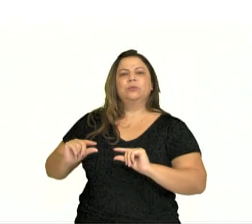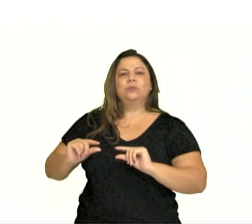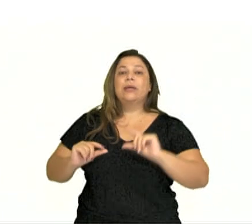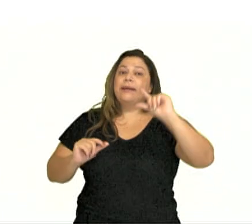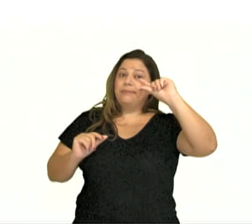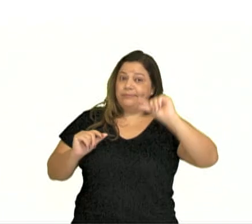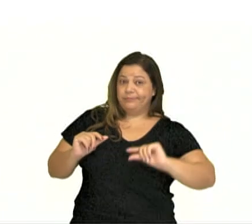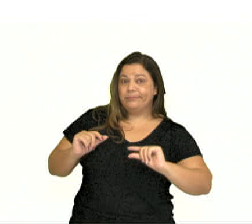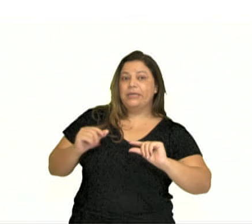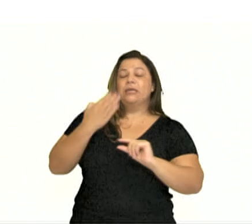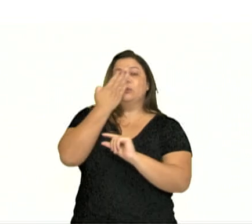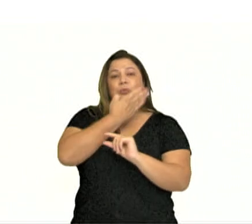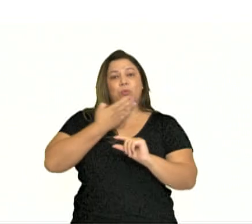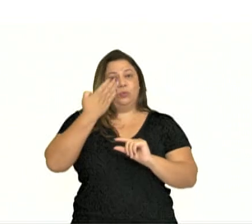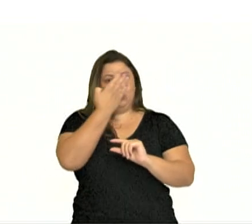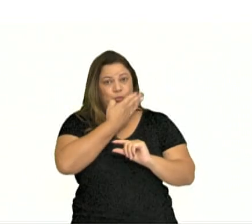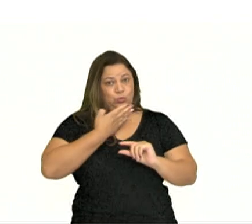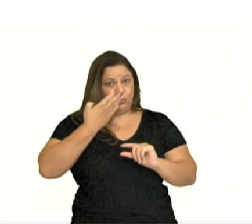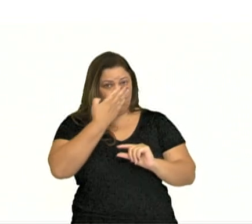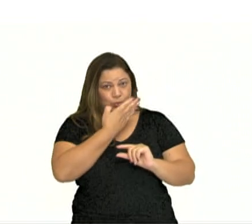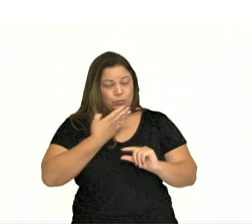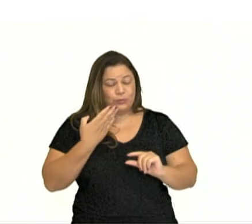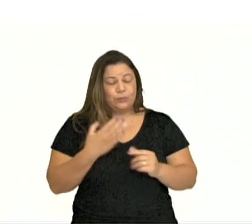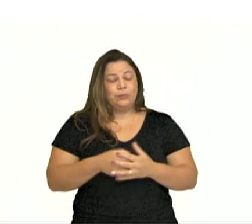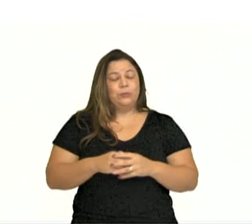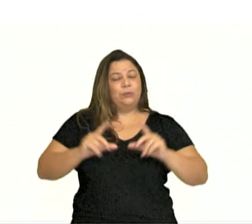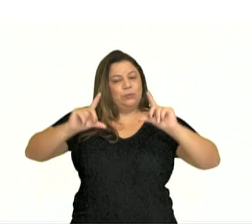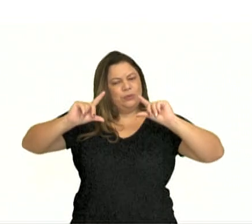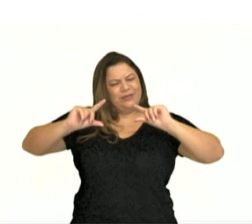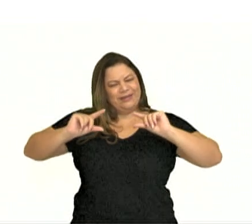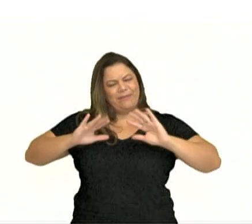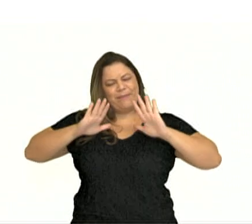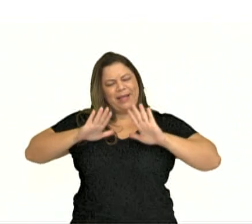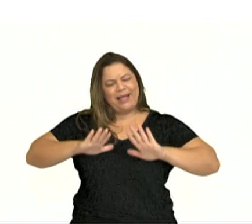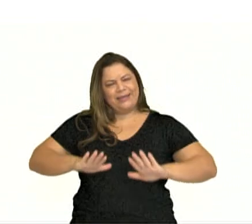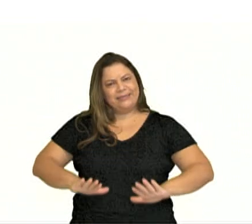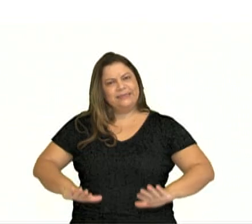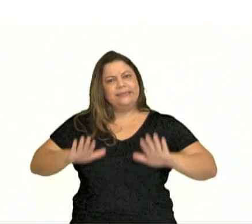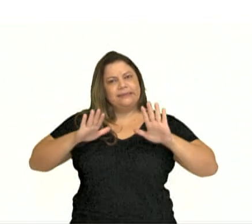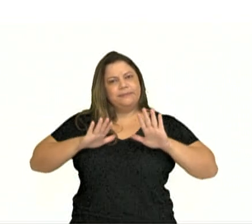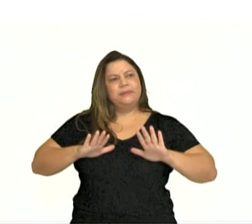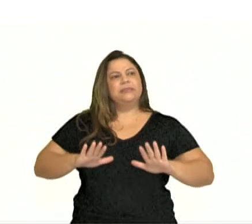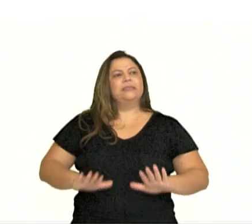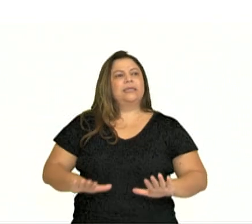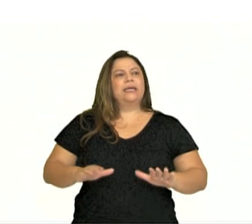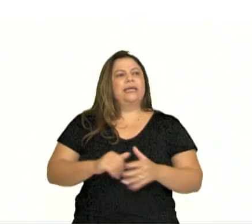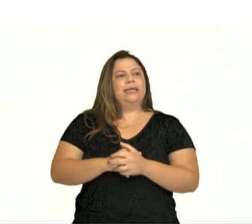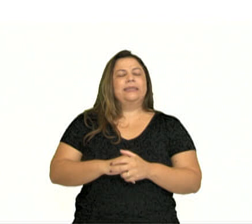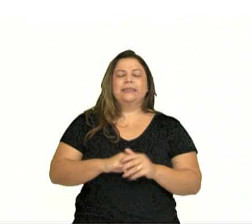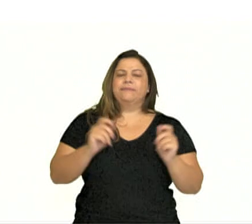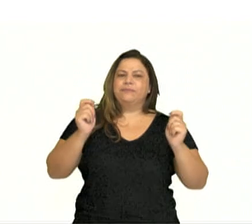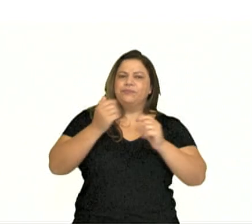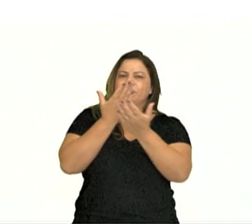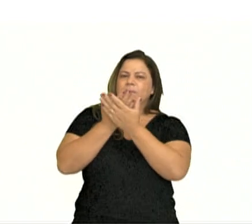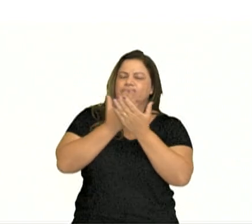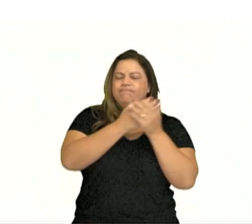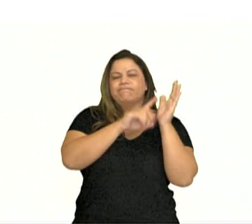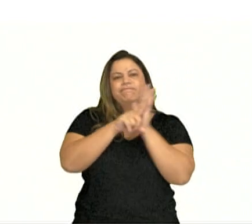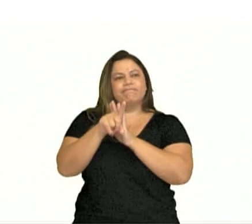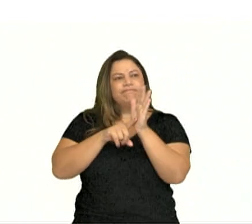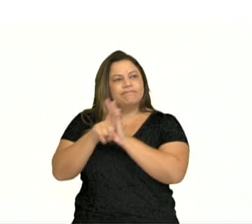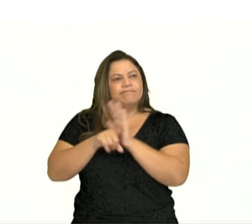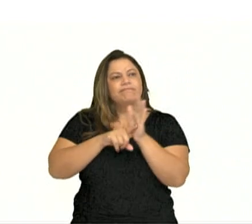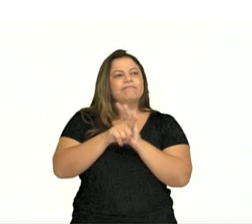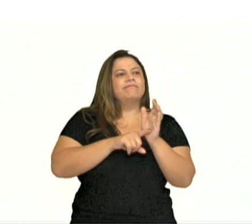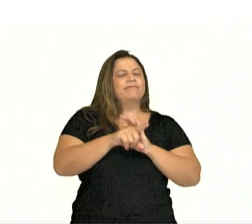menos glicose, menos açúcar, ela reduz o seu ritmo de atividades. Os resultados contribuirão em estudos visando